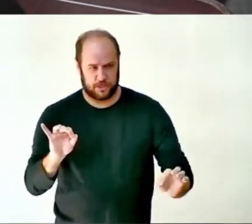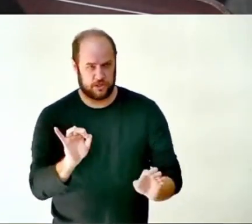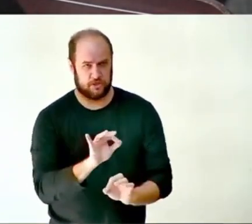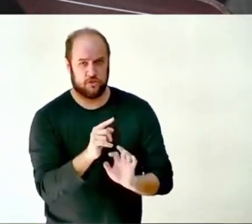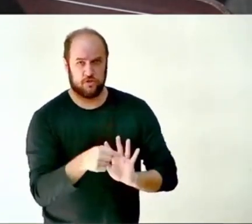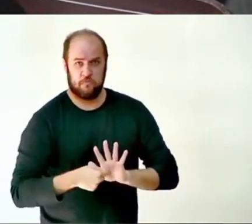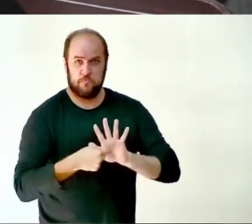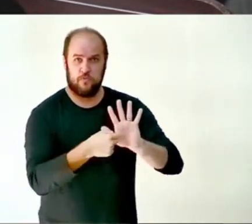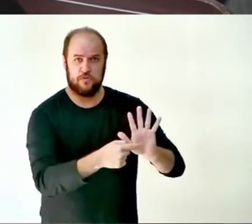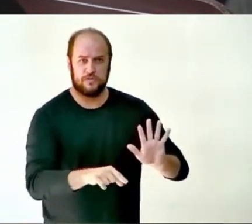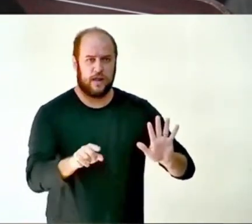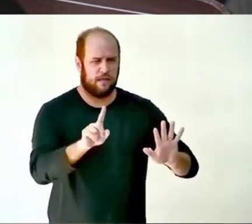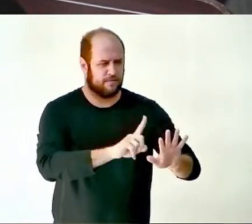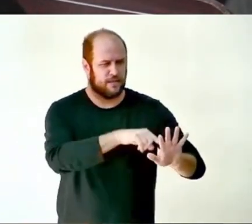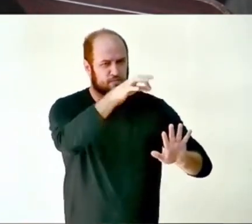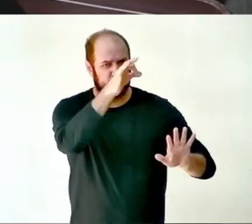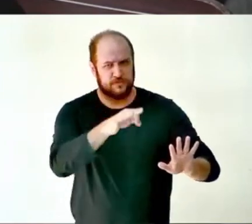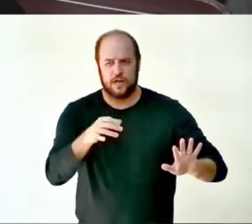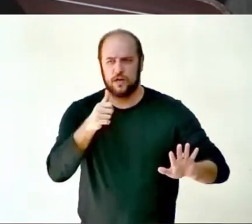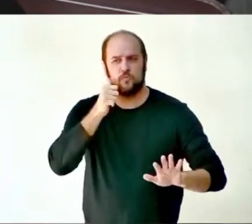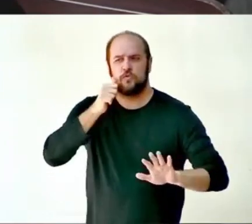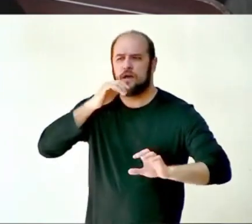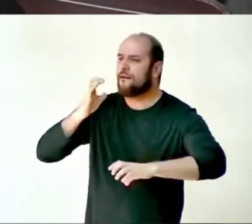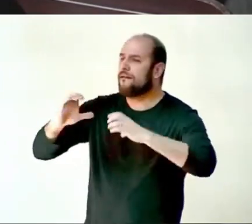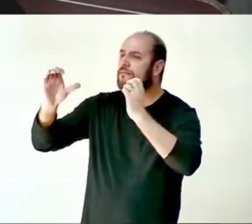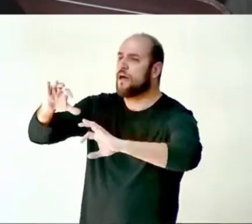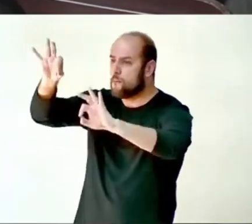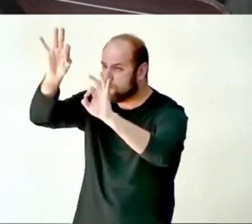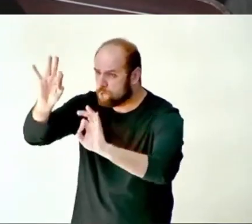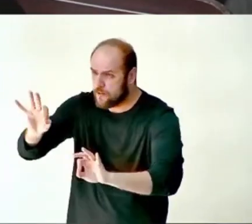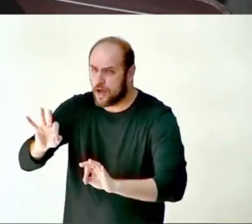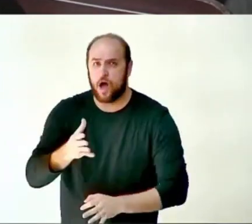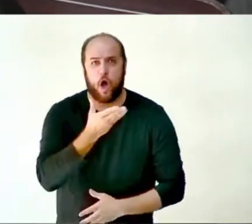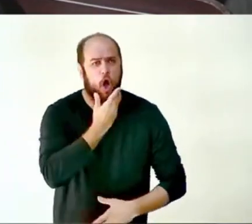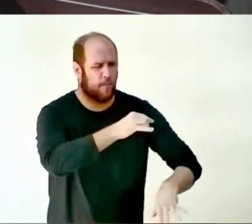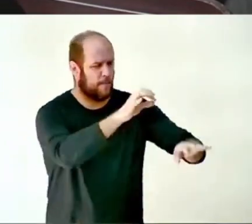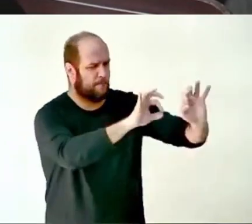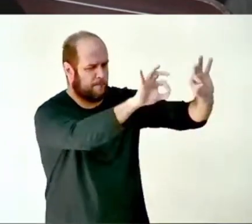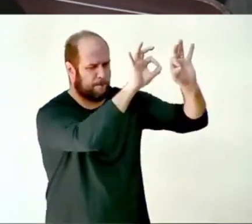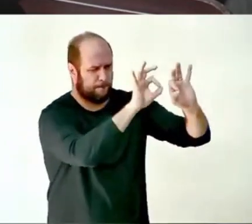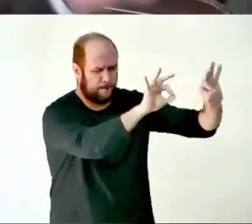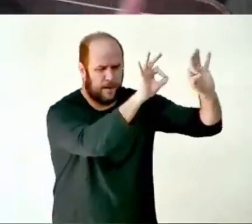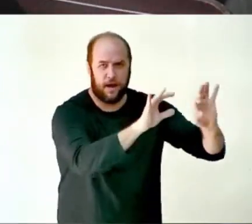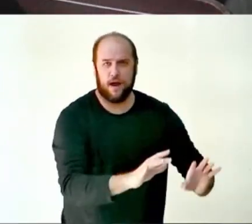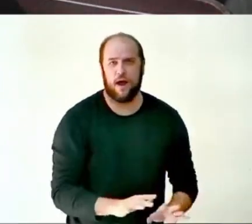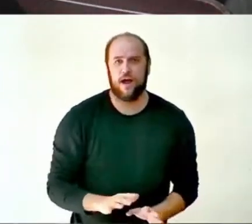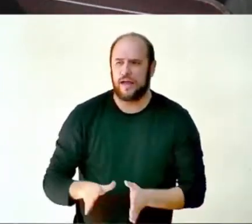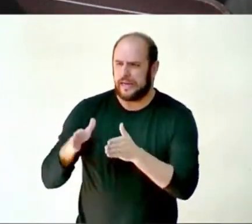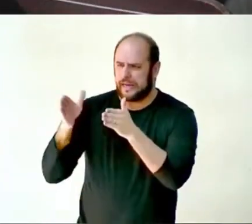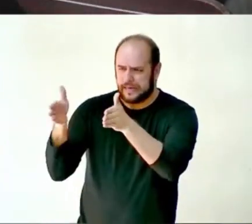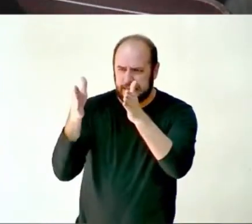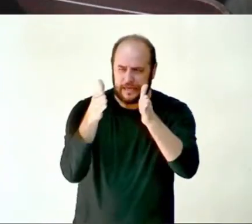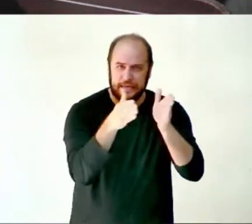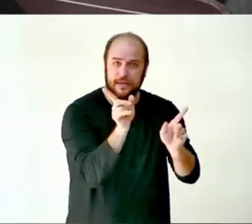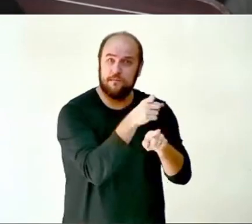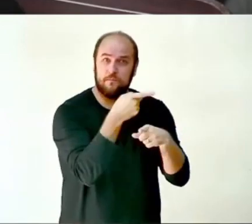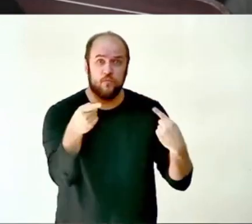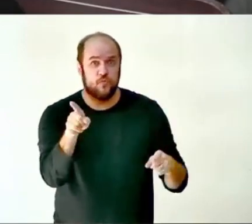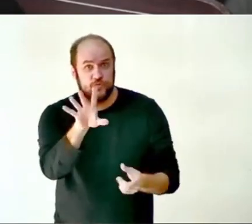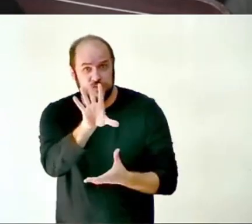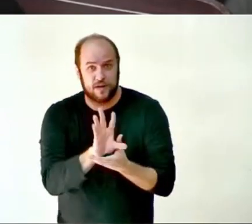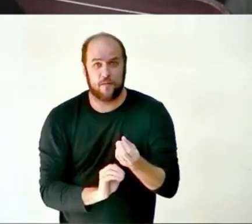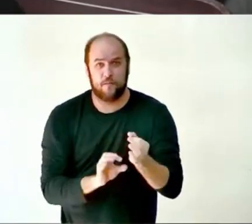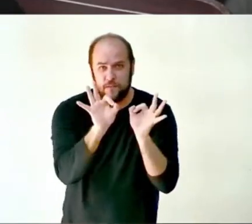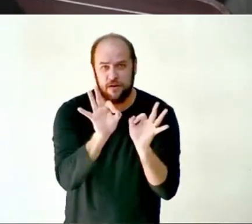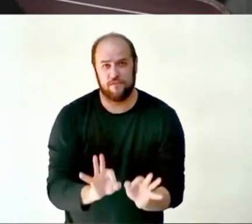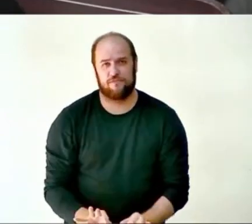mostrando quando é que o soprano tem que entrar, o contralto, o baixo, o tenor, para que a música fique bem feita. Ou seja, se